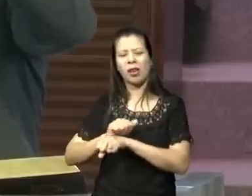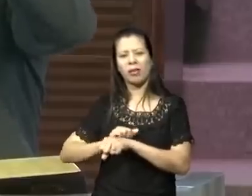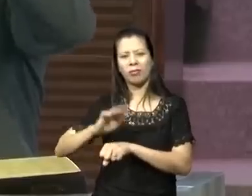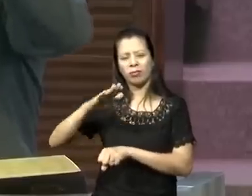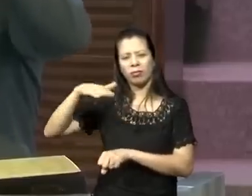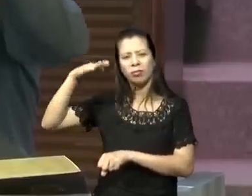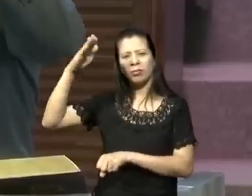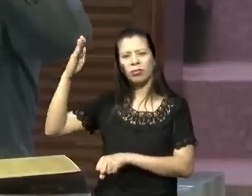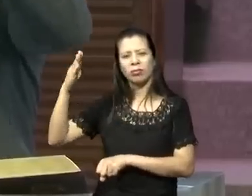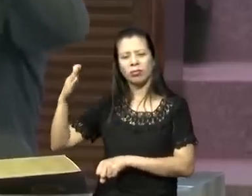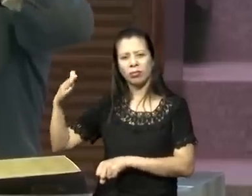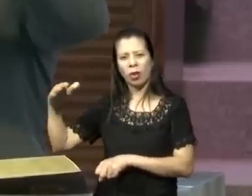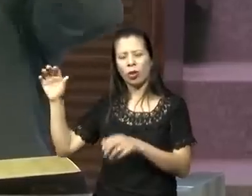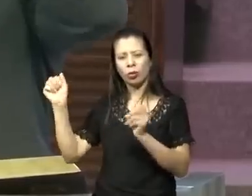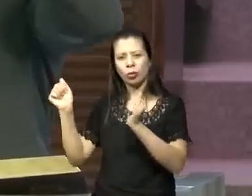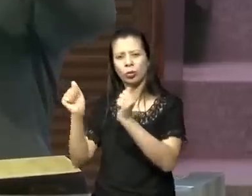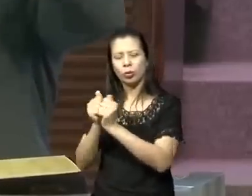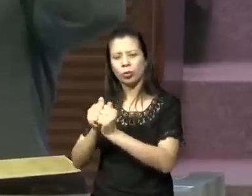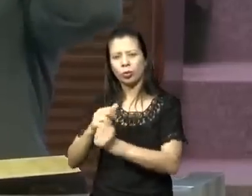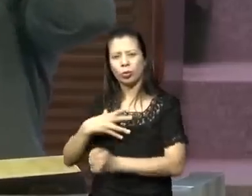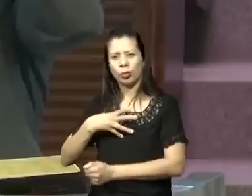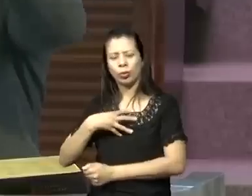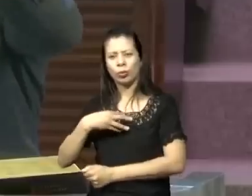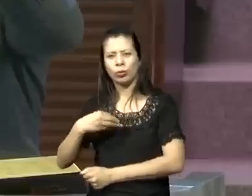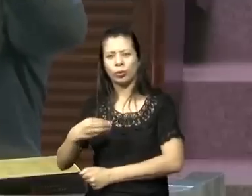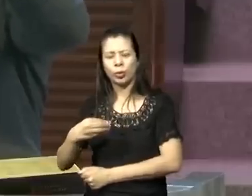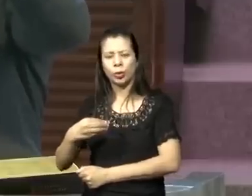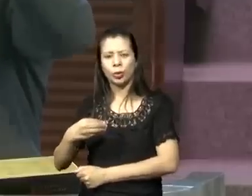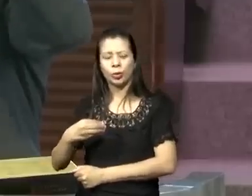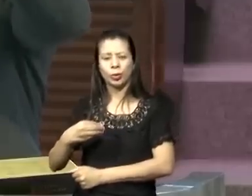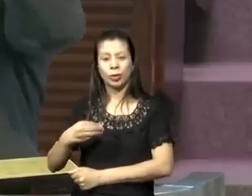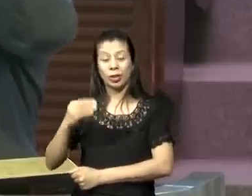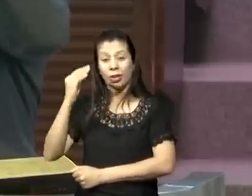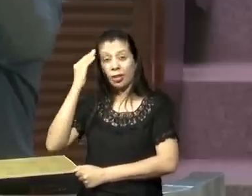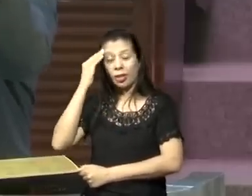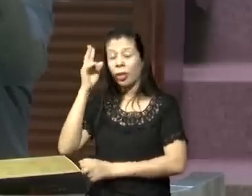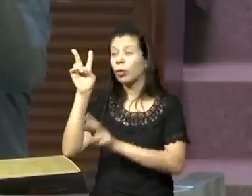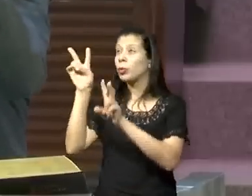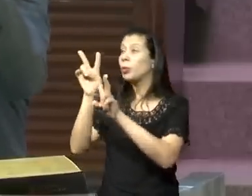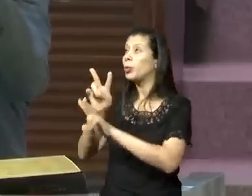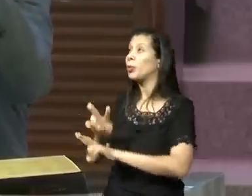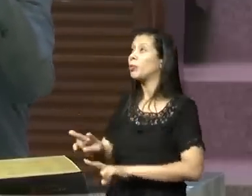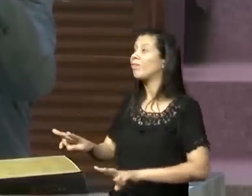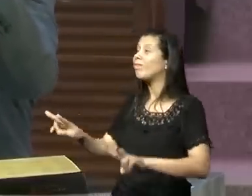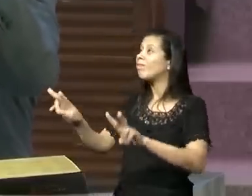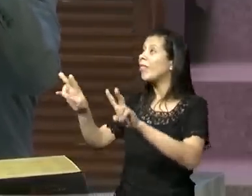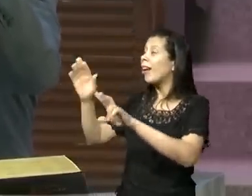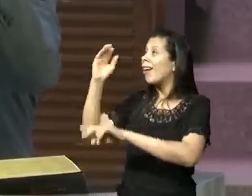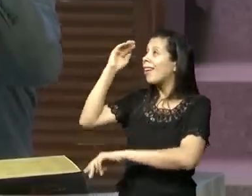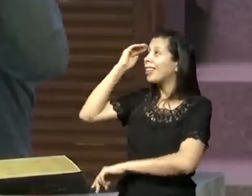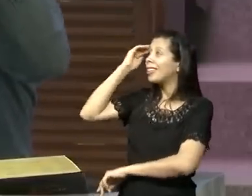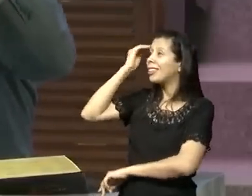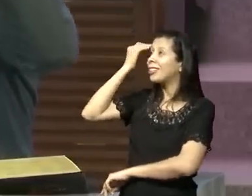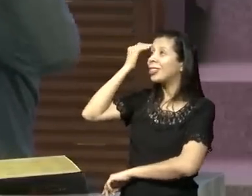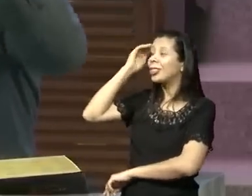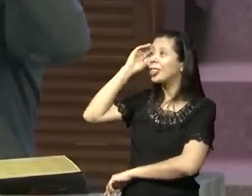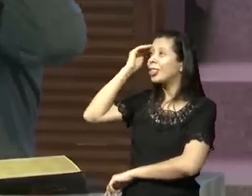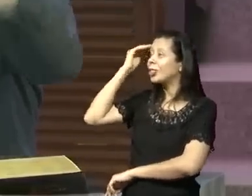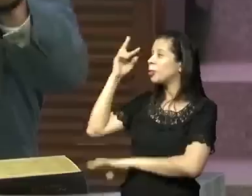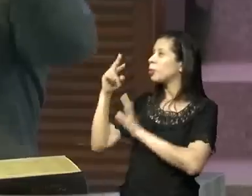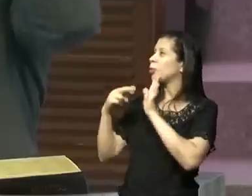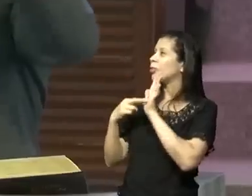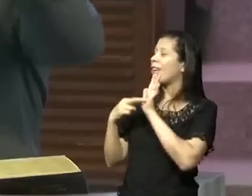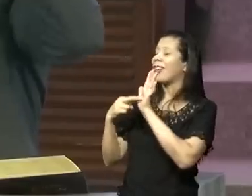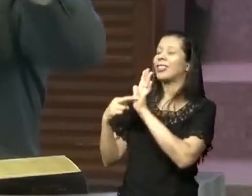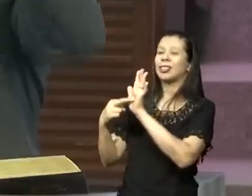o dom Profético diz que Abraão teve uma visão da cruz de Cristo razão pela qual